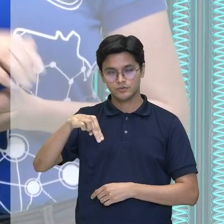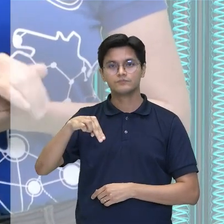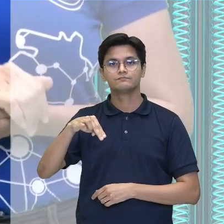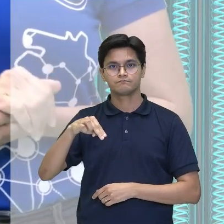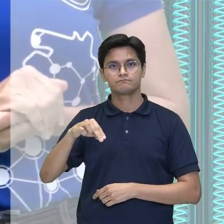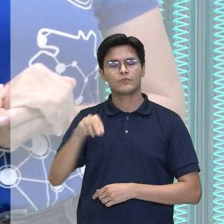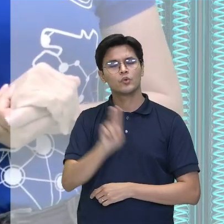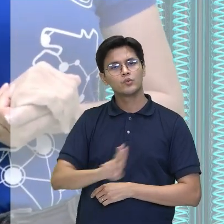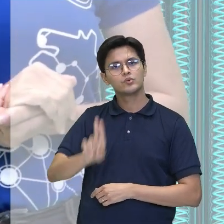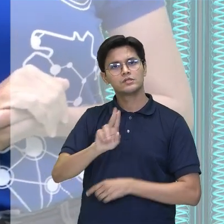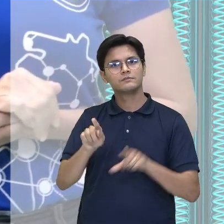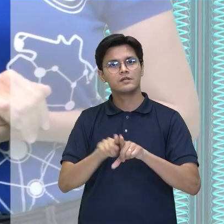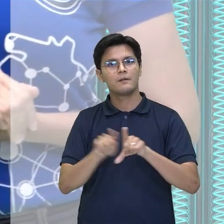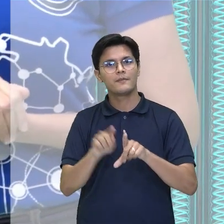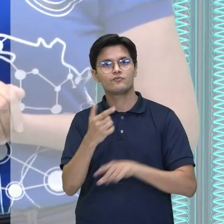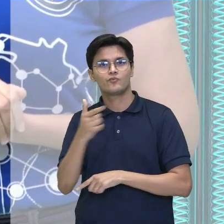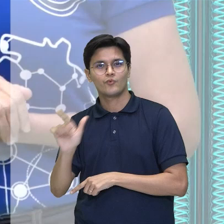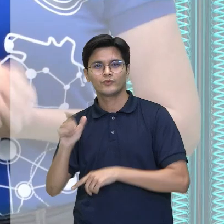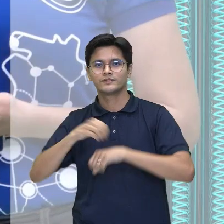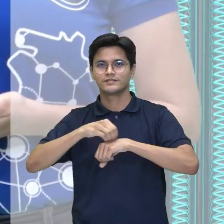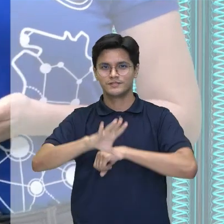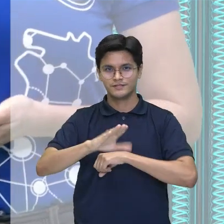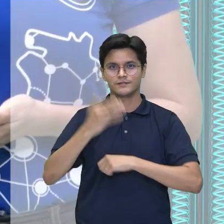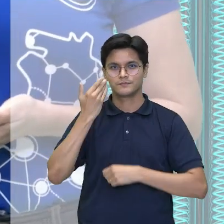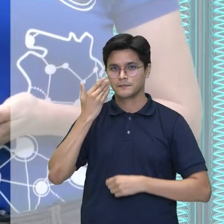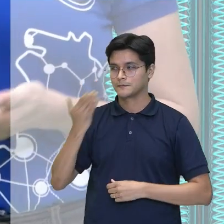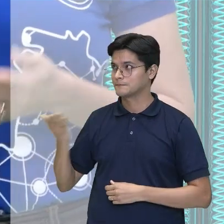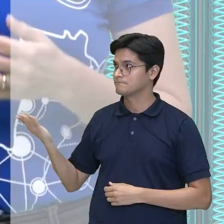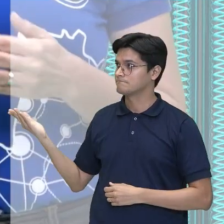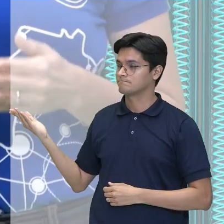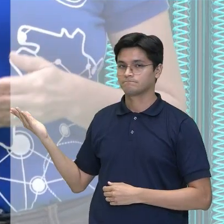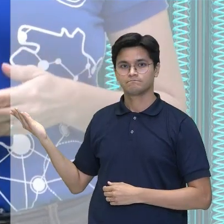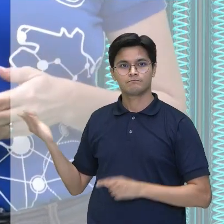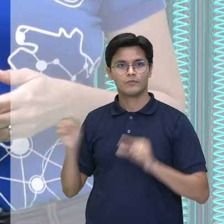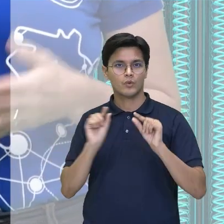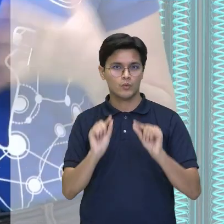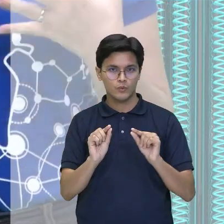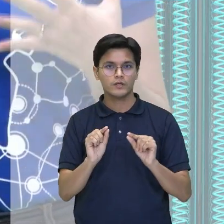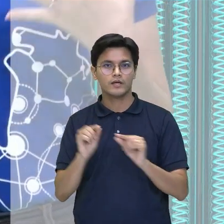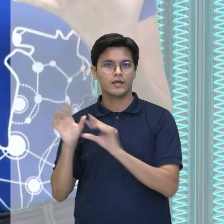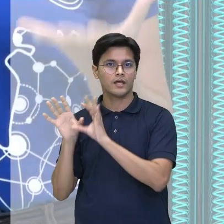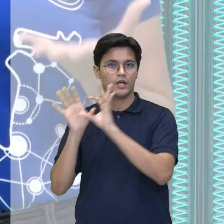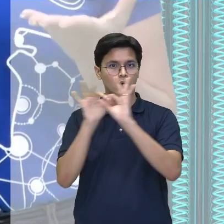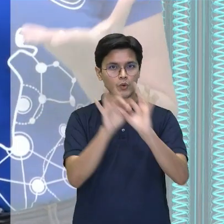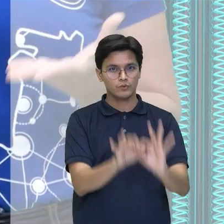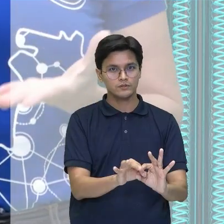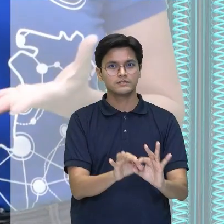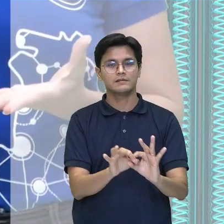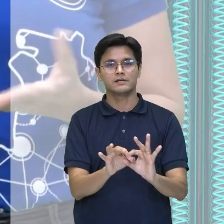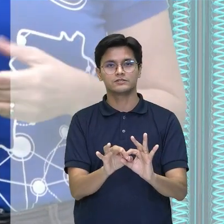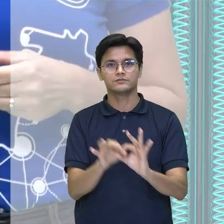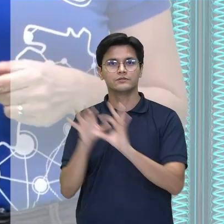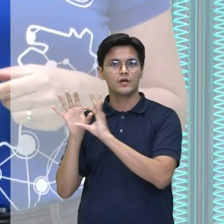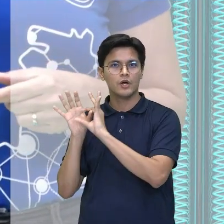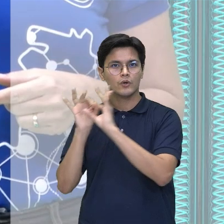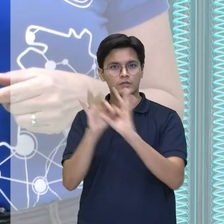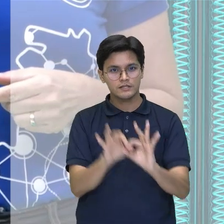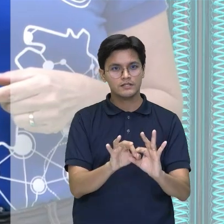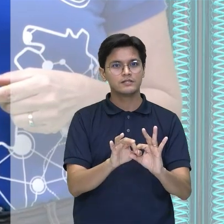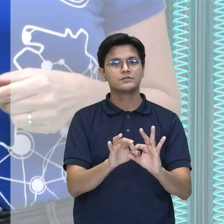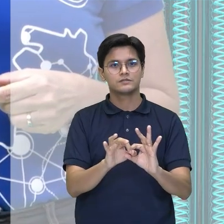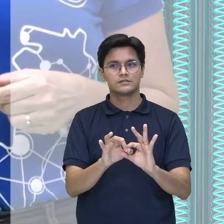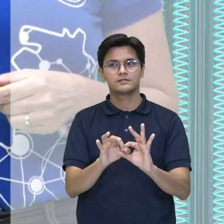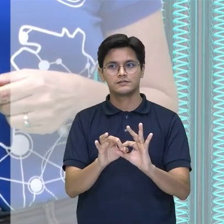utilizamos também uma outra dica, observe, que é o contexto semântico. O que é o contexto semântico? Então,